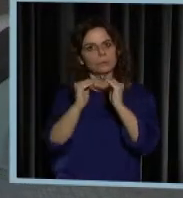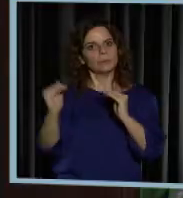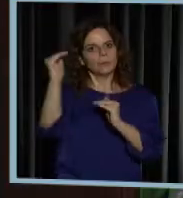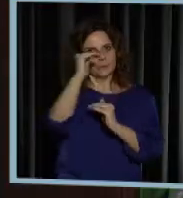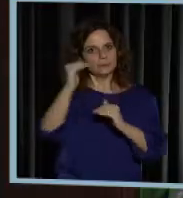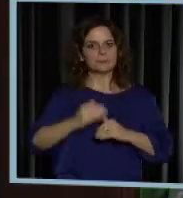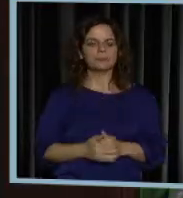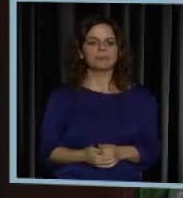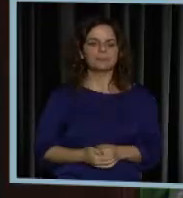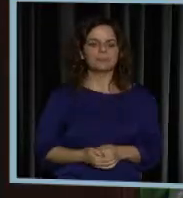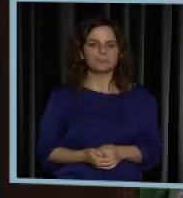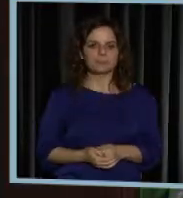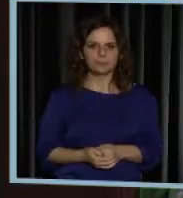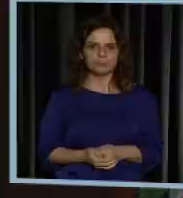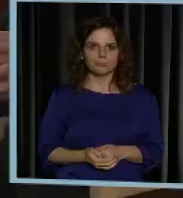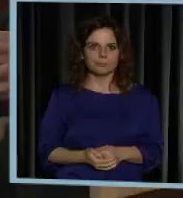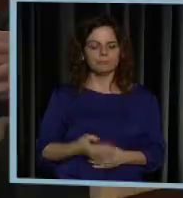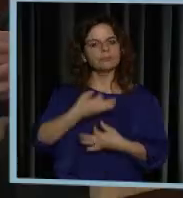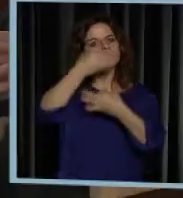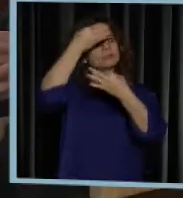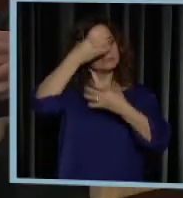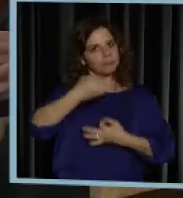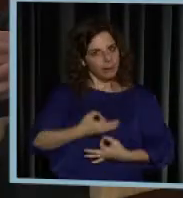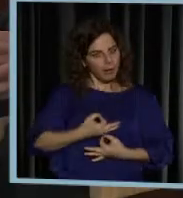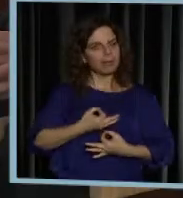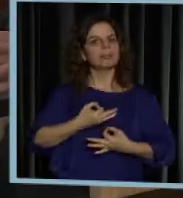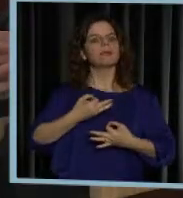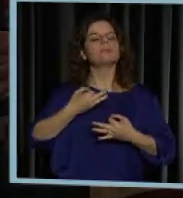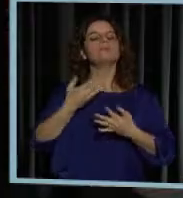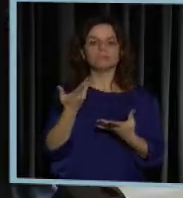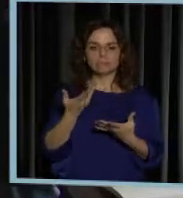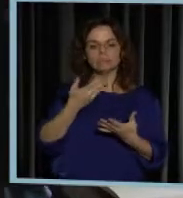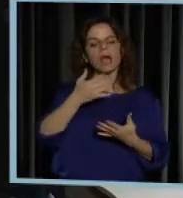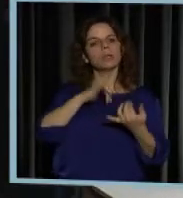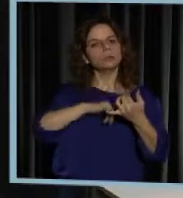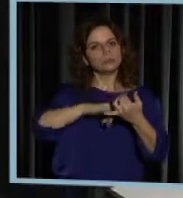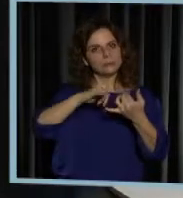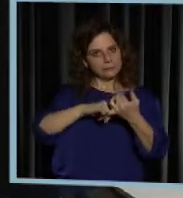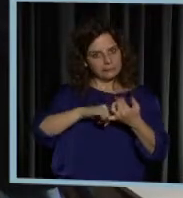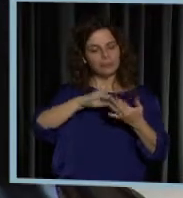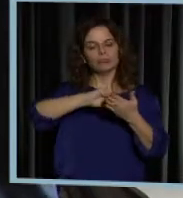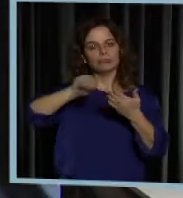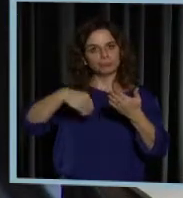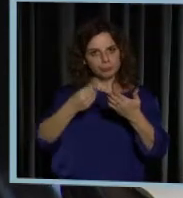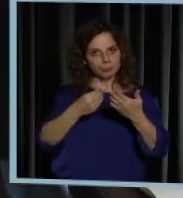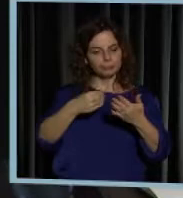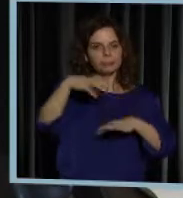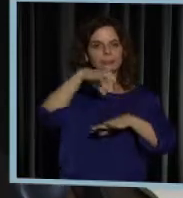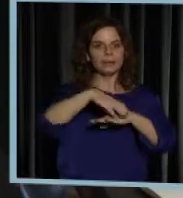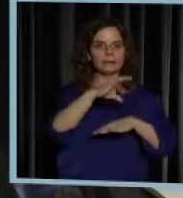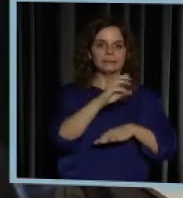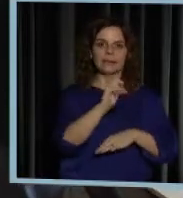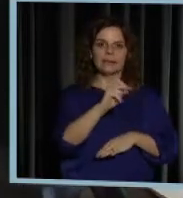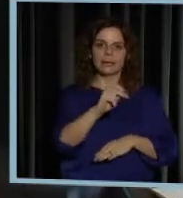ensino superior. O ato formal da Constituição Jurídica da Associação decorreu no Palácio Seio no dia 8 de